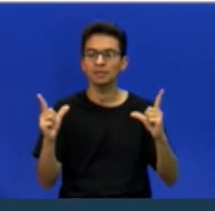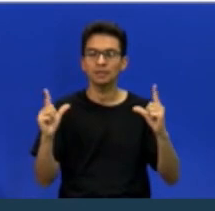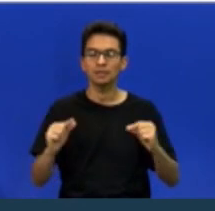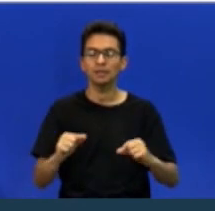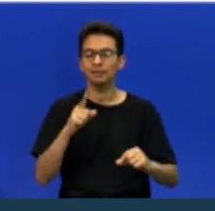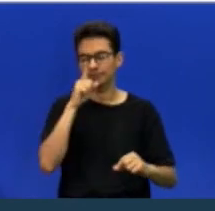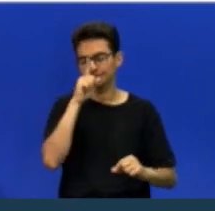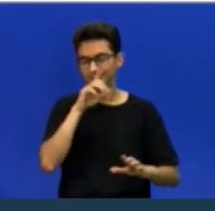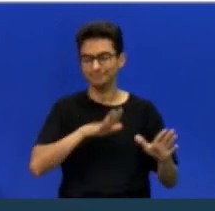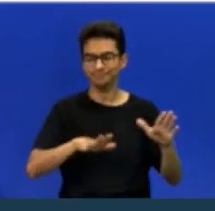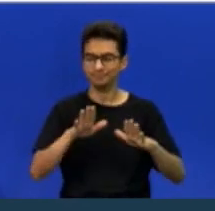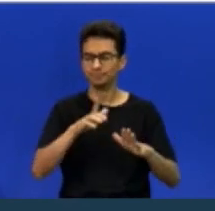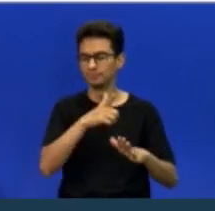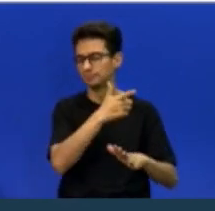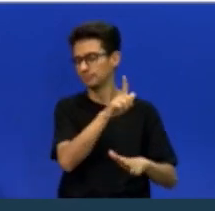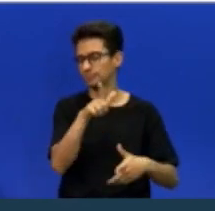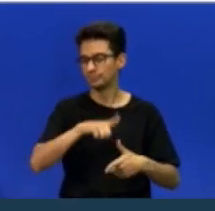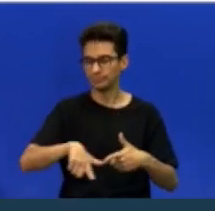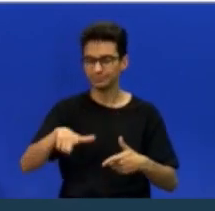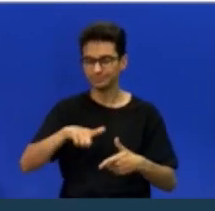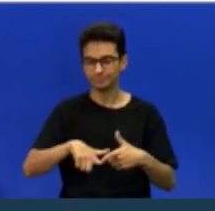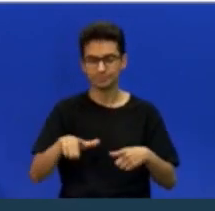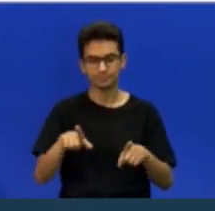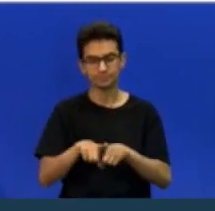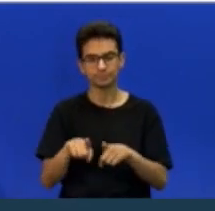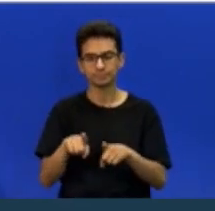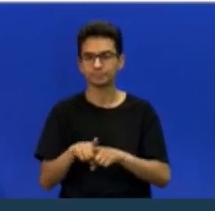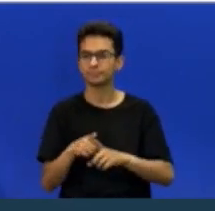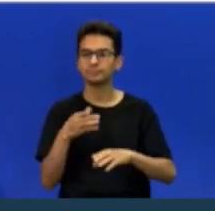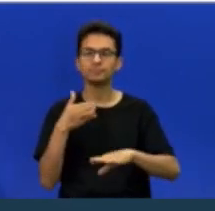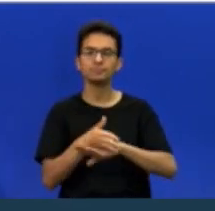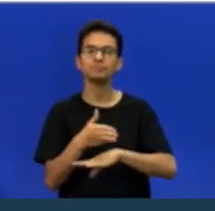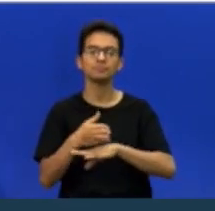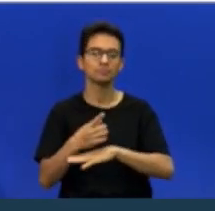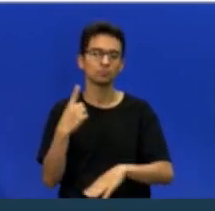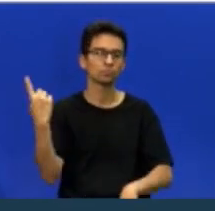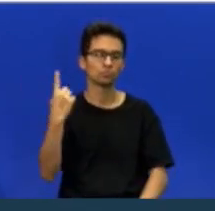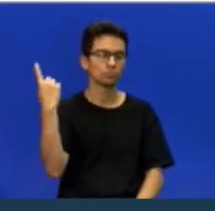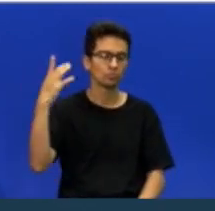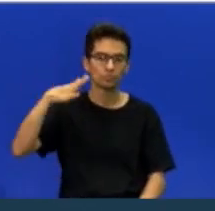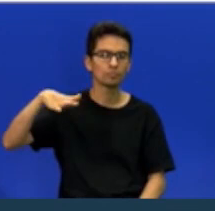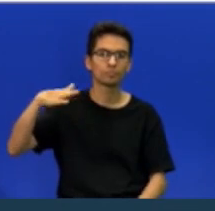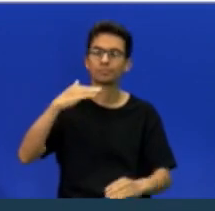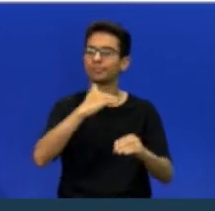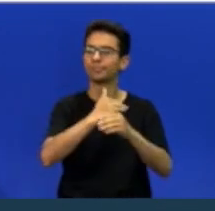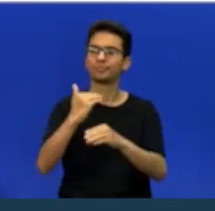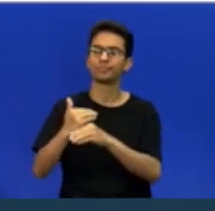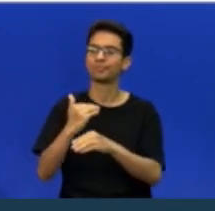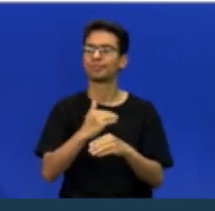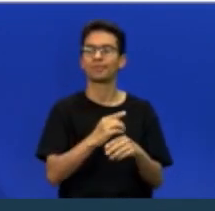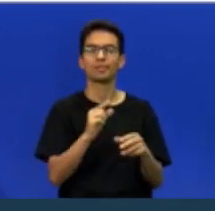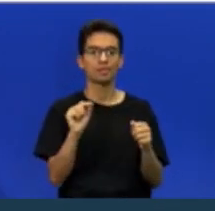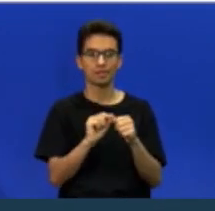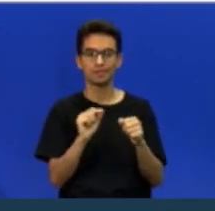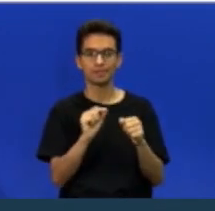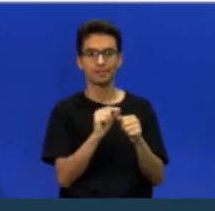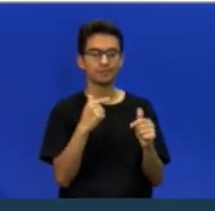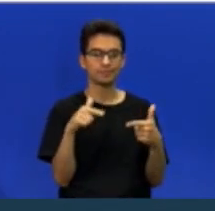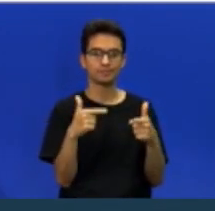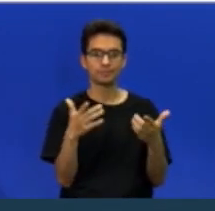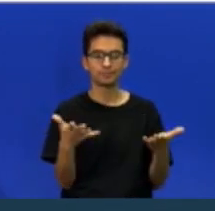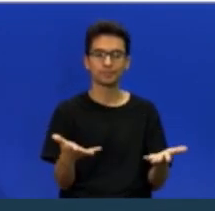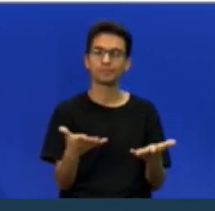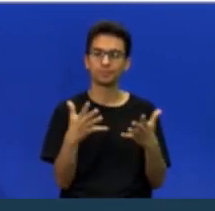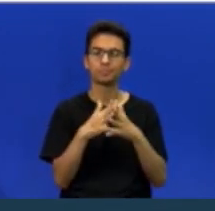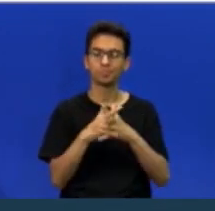doença e de outros agravos, e ao acesso universal e igualitário às ações e serviços para sua